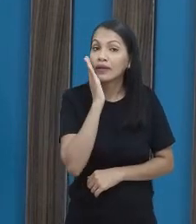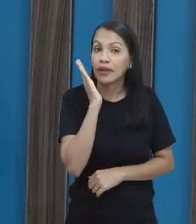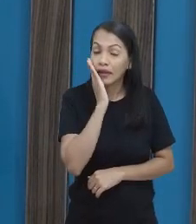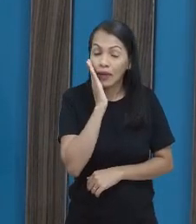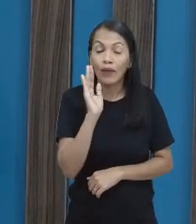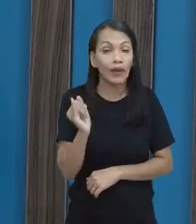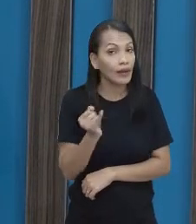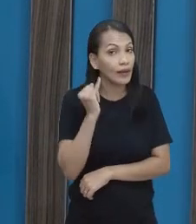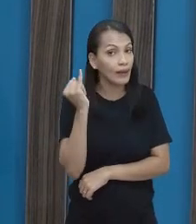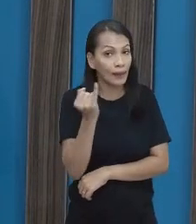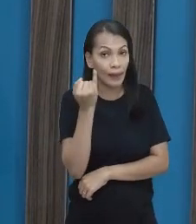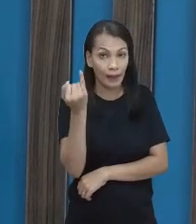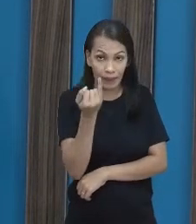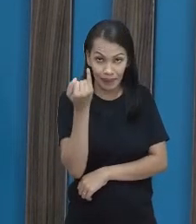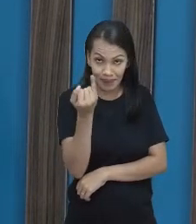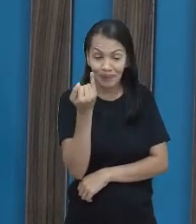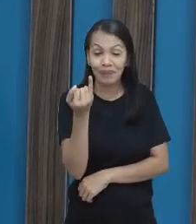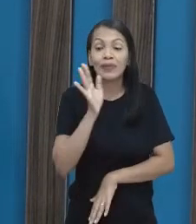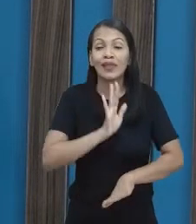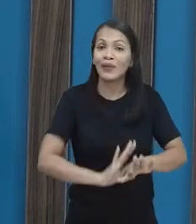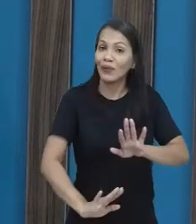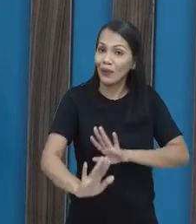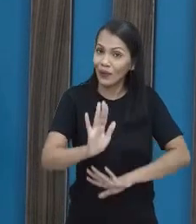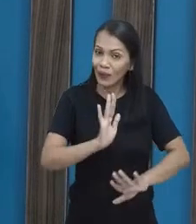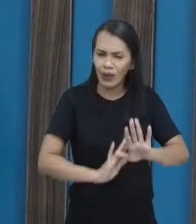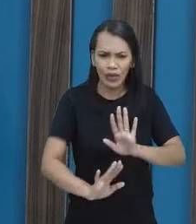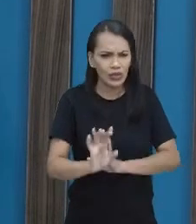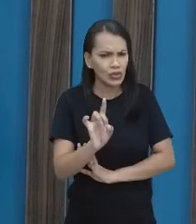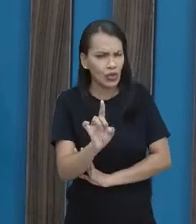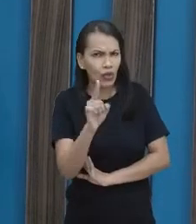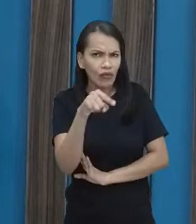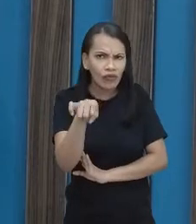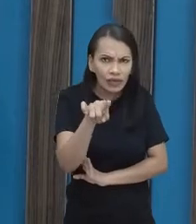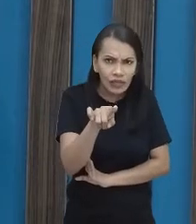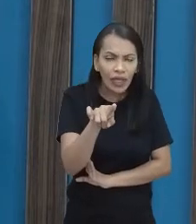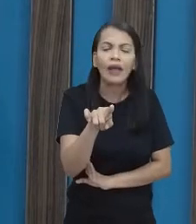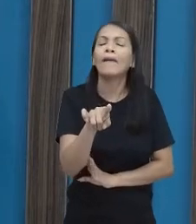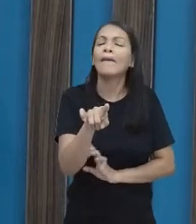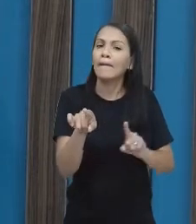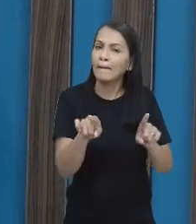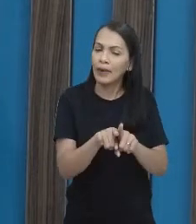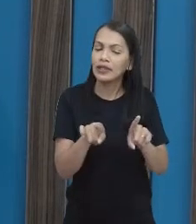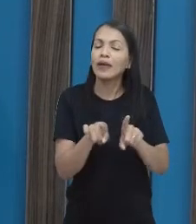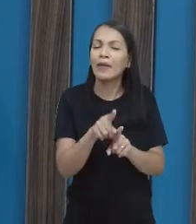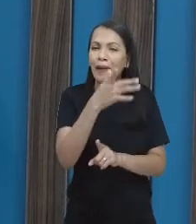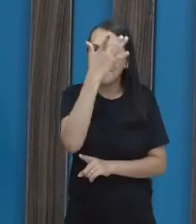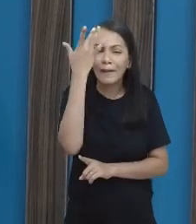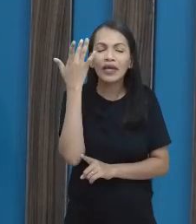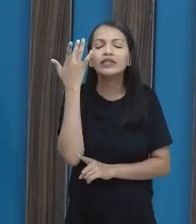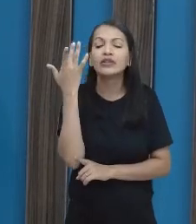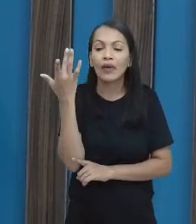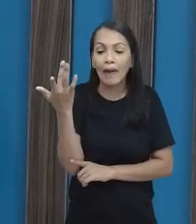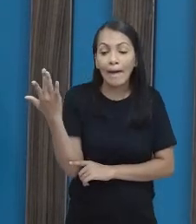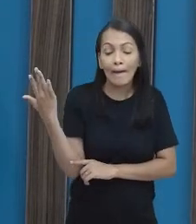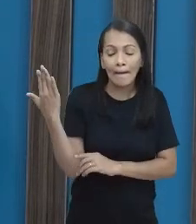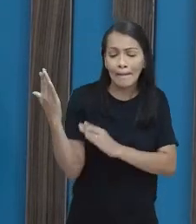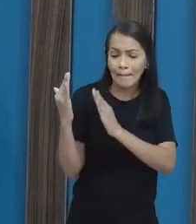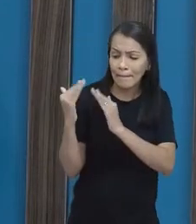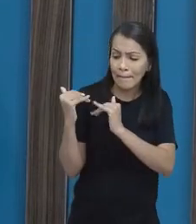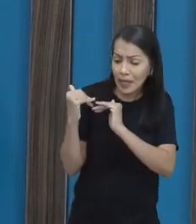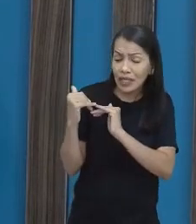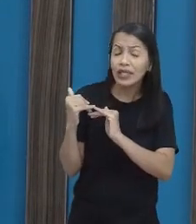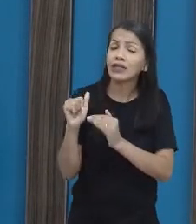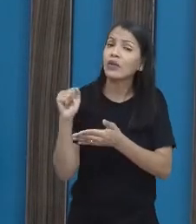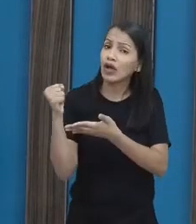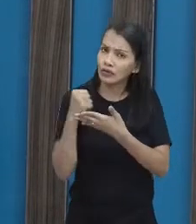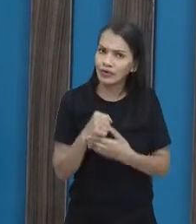muito importante, né, esse cuidado, não só com vocês, mas com quem está se aproximando, pedindo ajuda. Tá certo? Não é